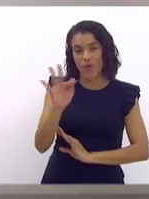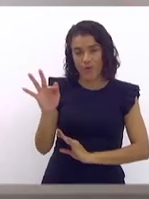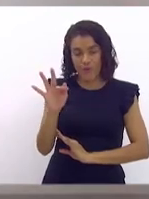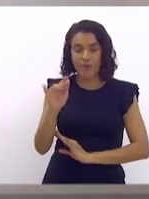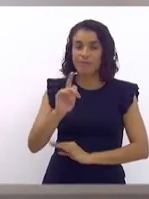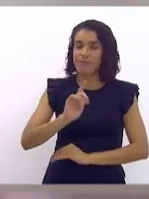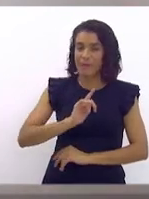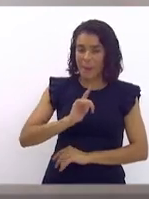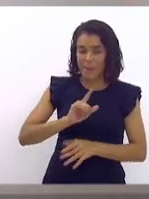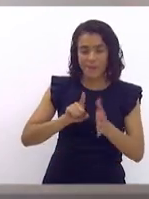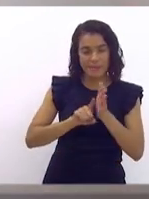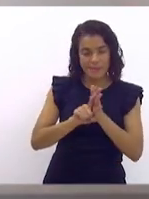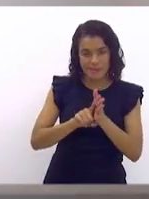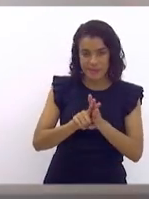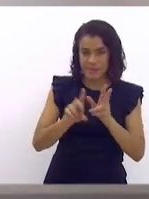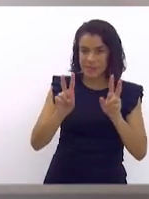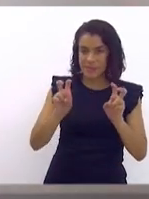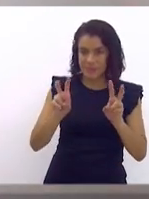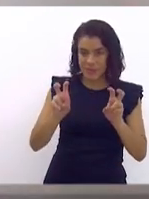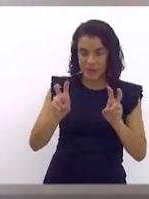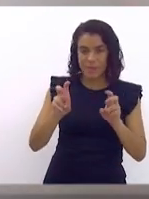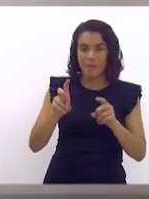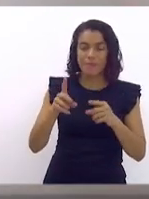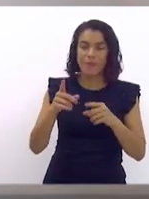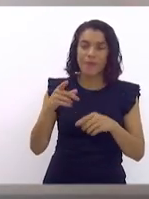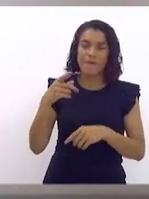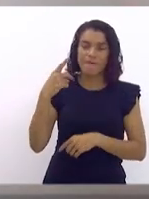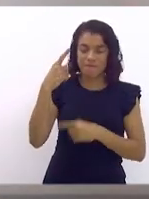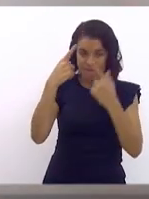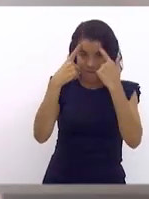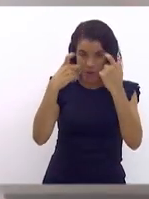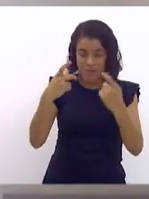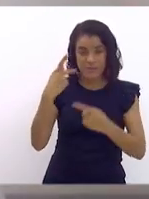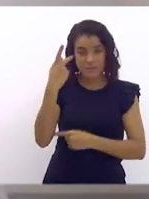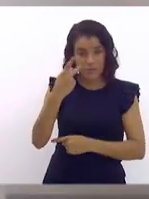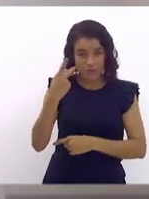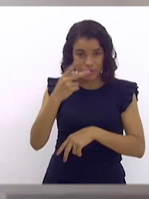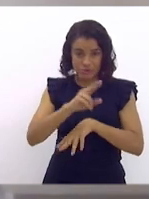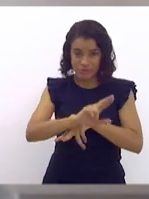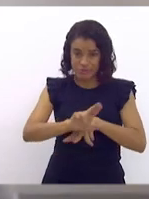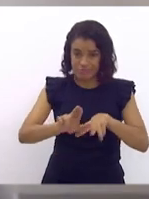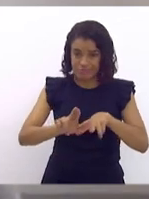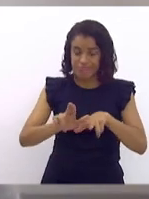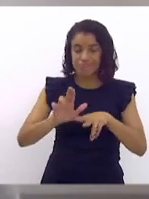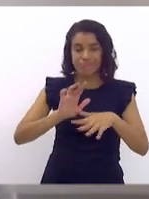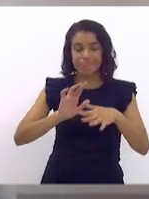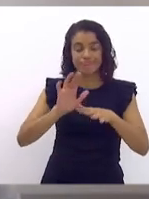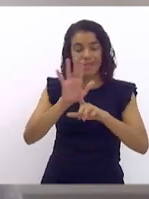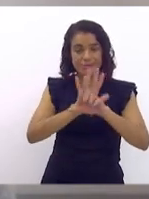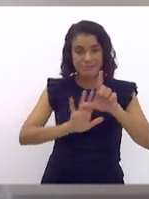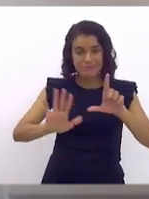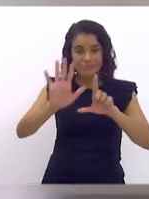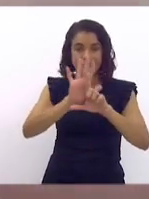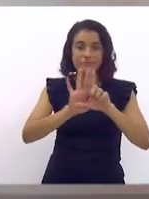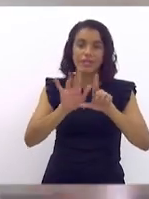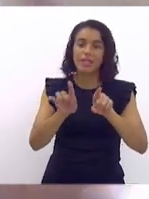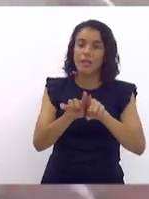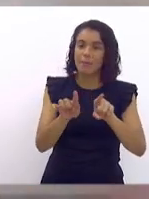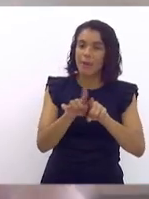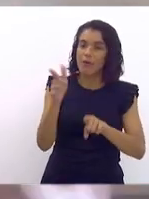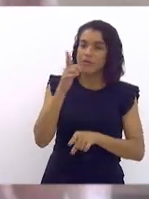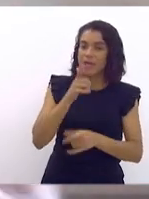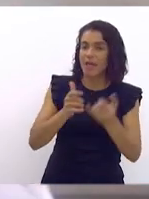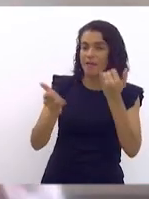que já tem pesquisa sobre violência política de gênero nas plataformas digitais, e que vocês conseguiriam acessar esses dados e também